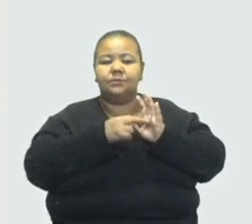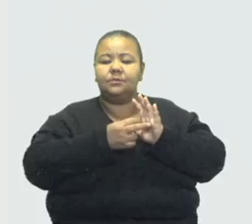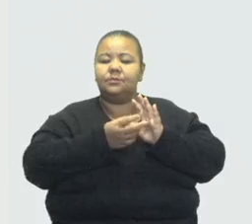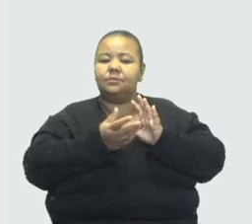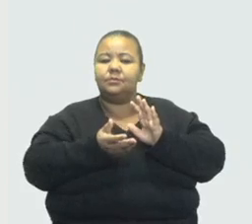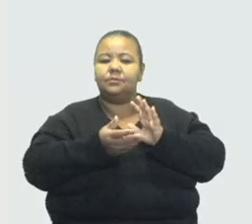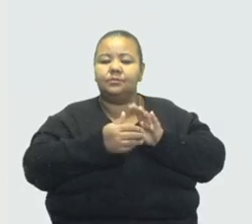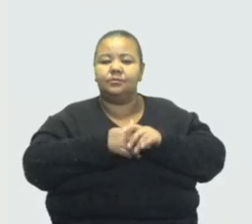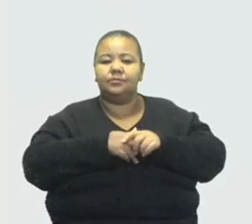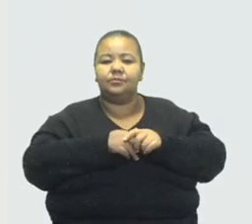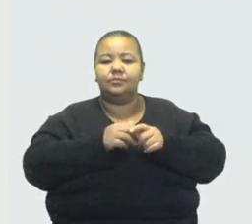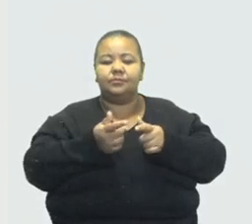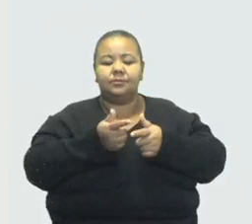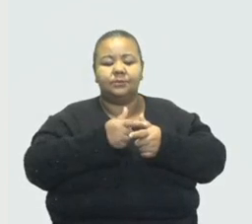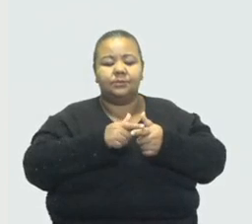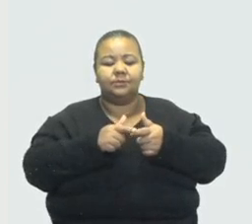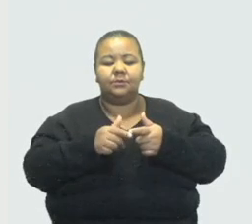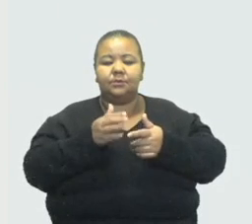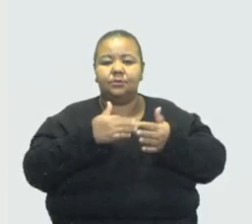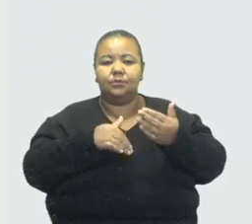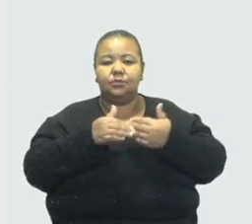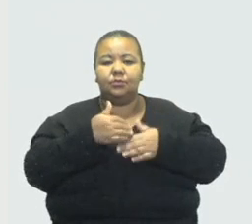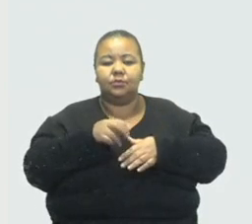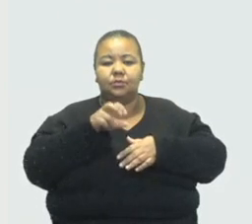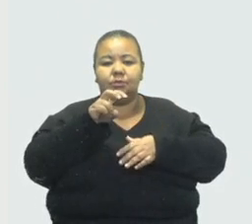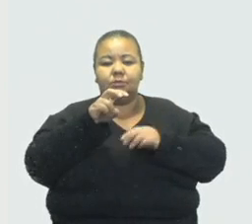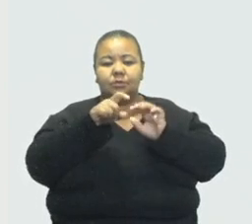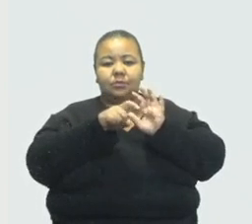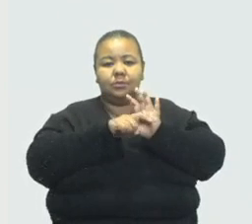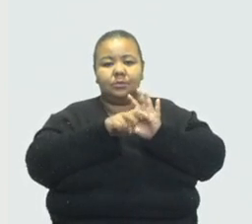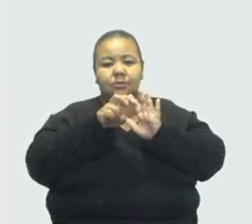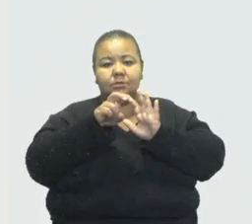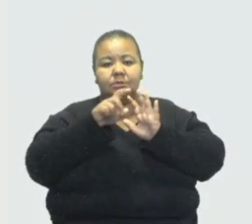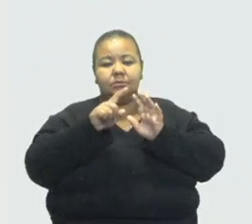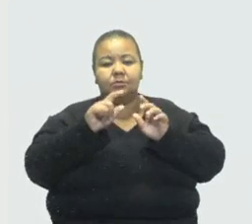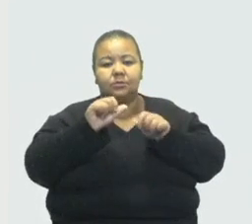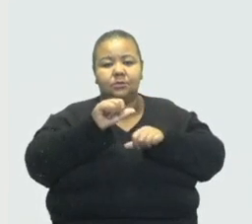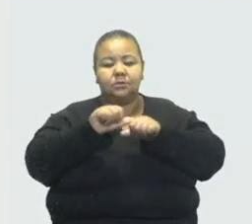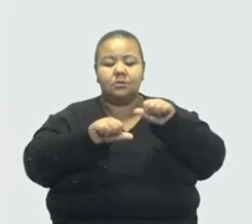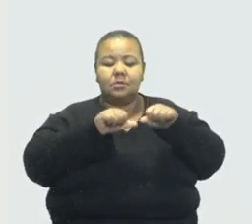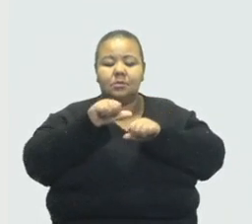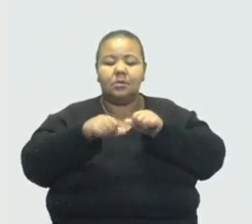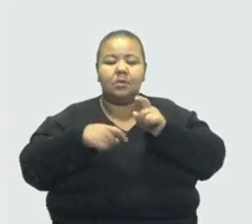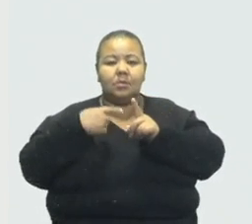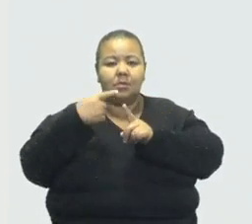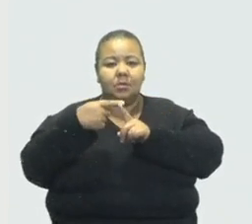por 1/5? Você vai dividir a linha toda por 5, por menos 5 para deixar aqui positivo,